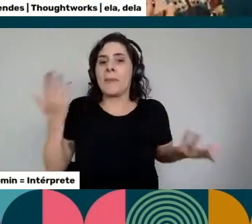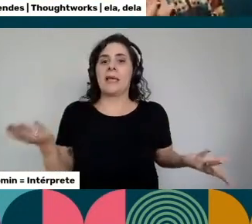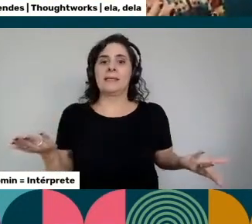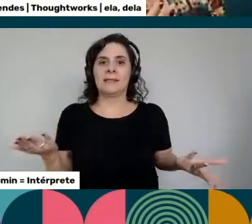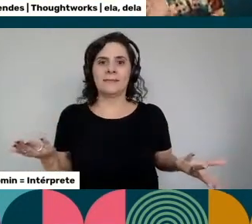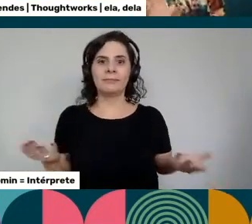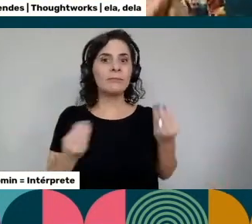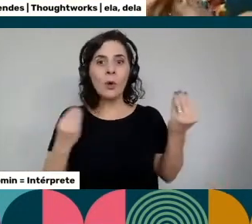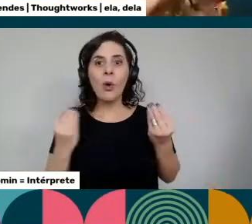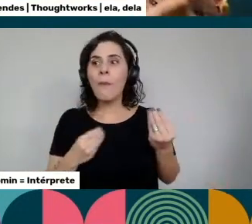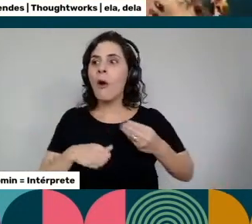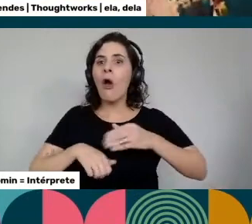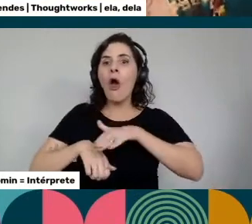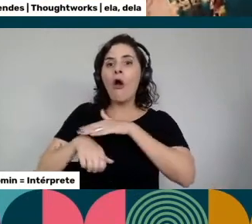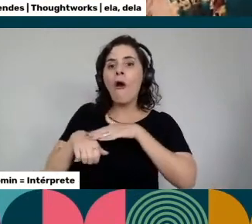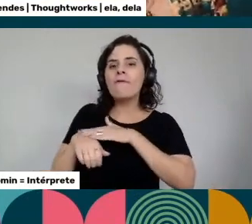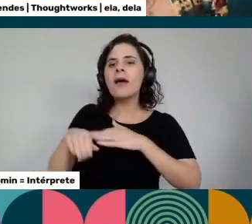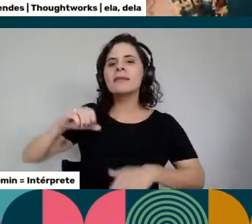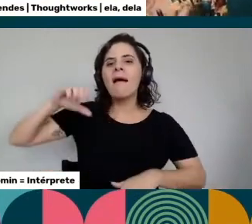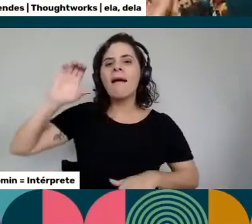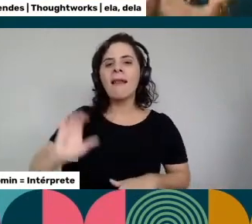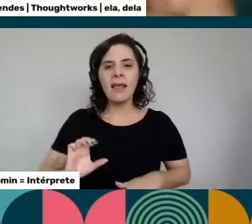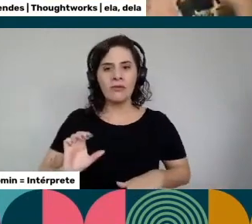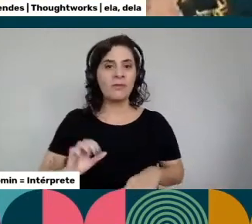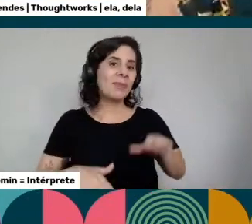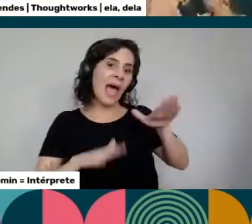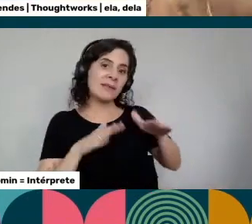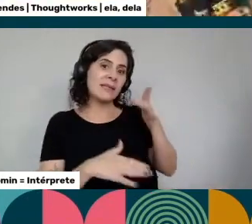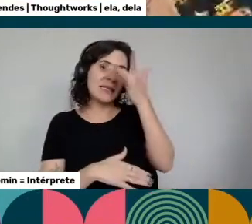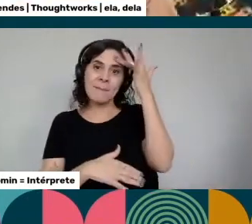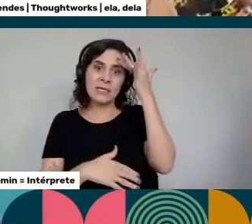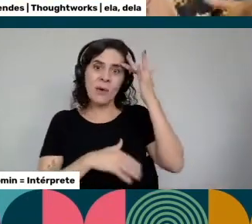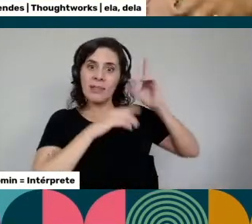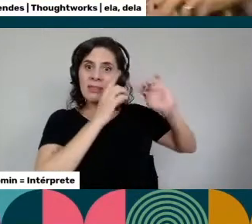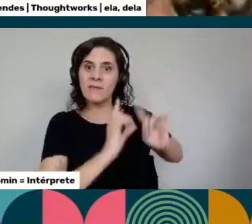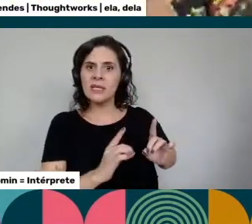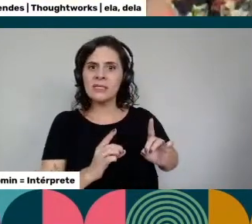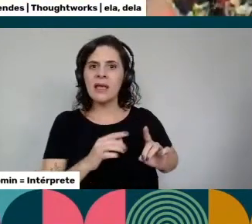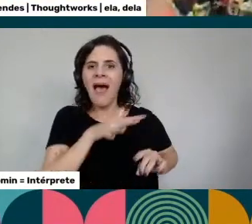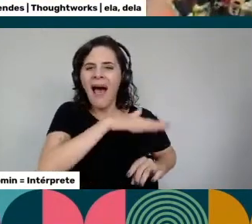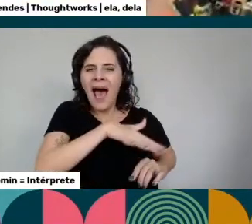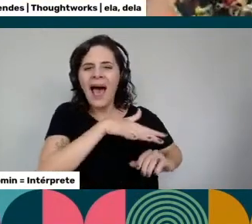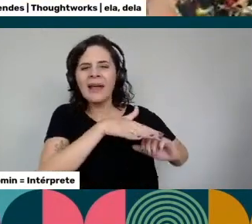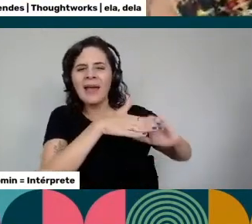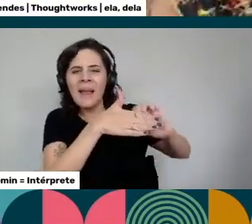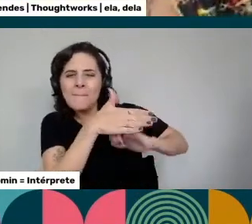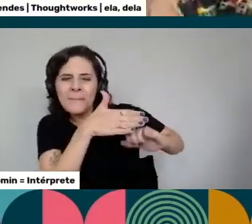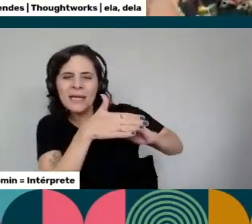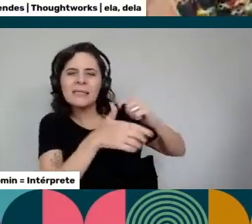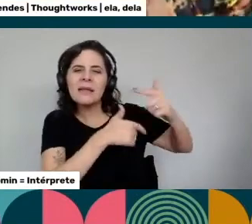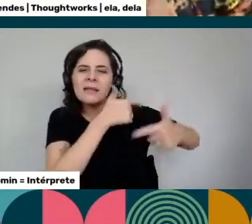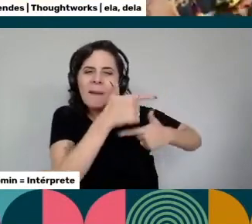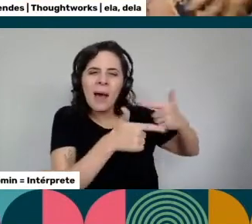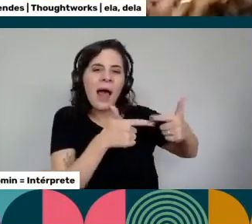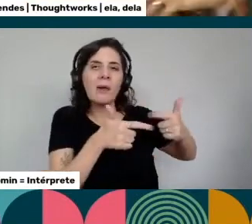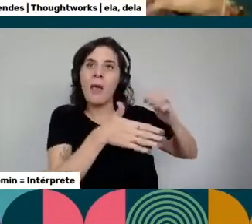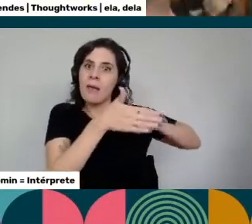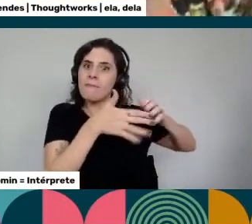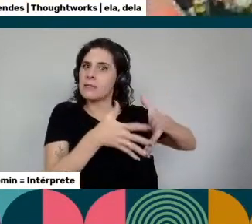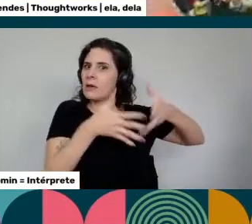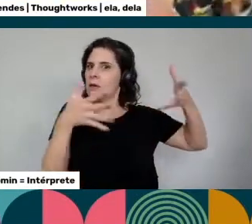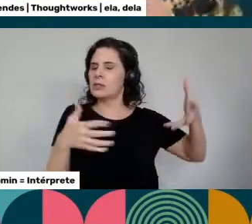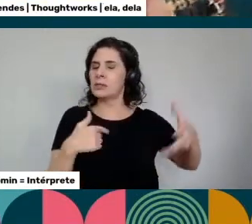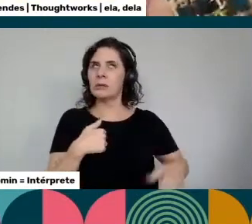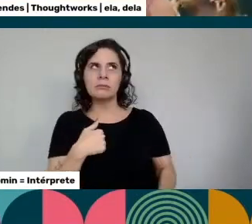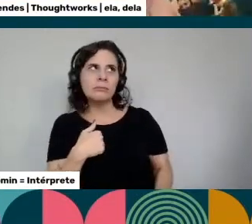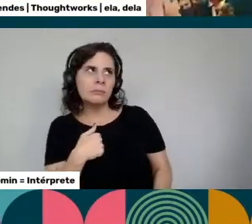própria pessoa com deficiência está aprendendo a navegar nesse ambiente de estar em empresas grandes de tecnologia,